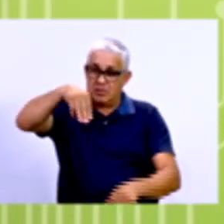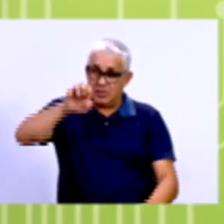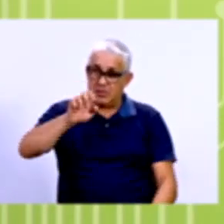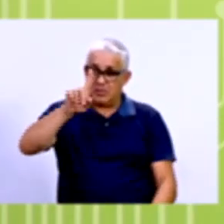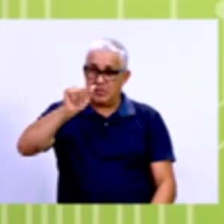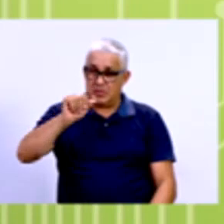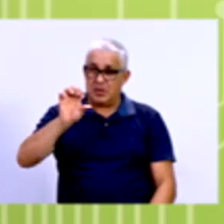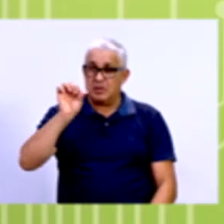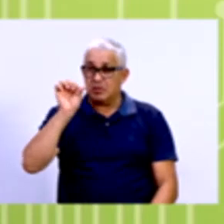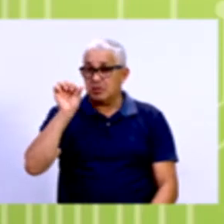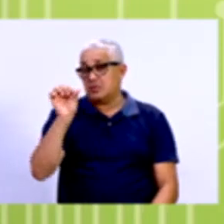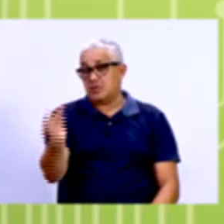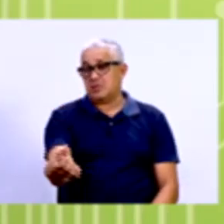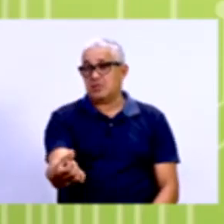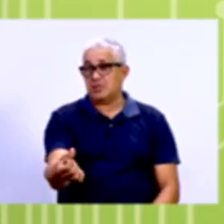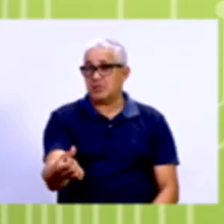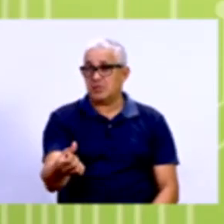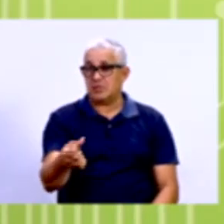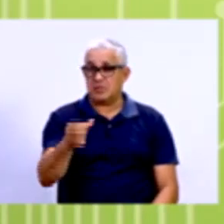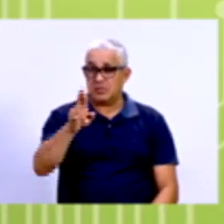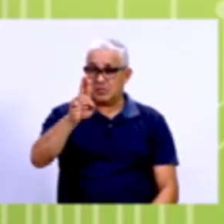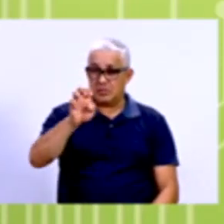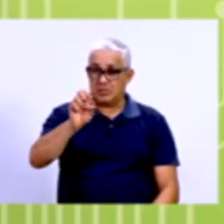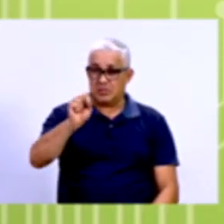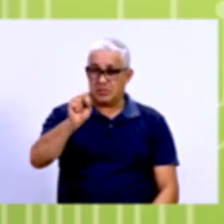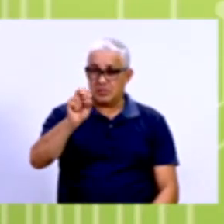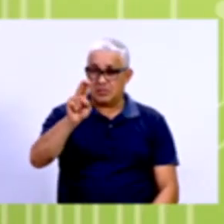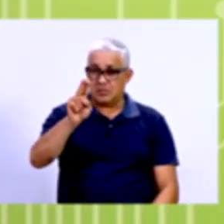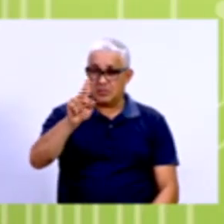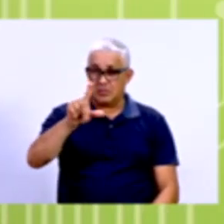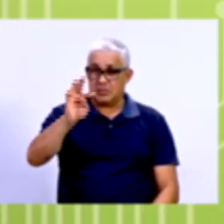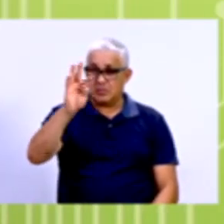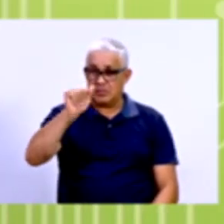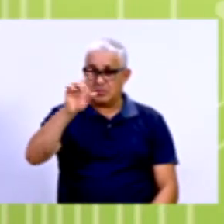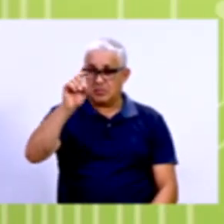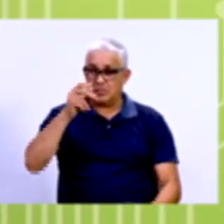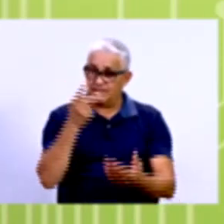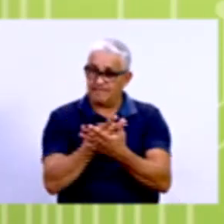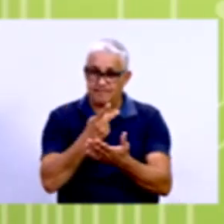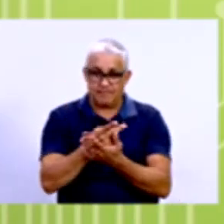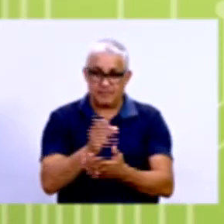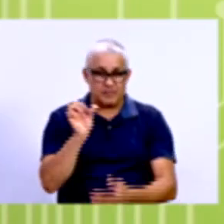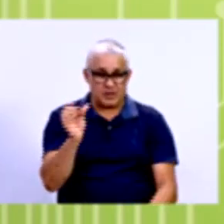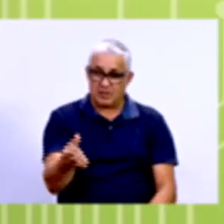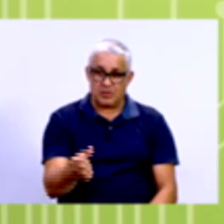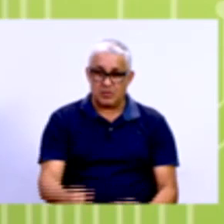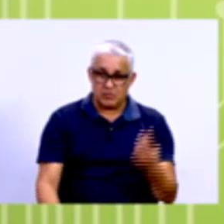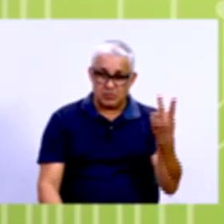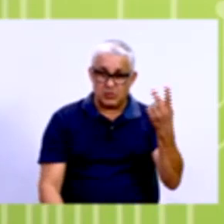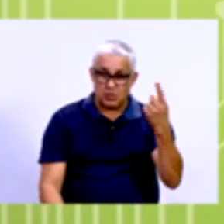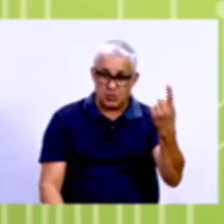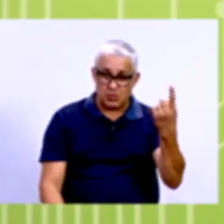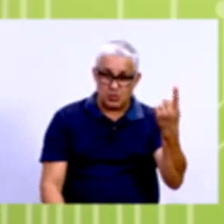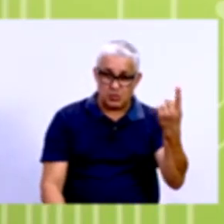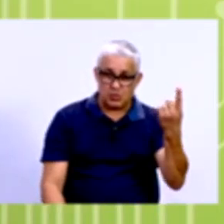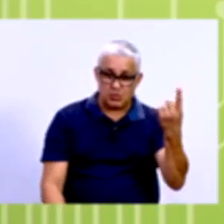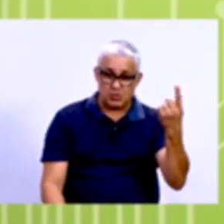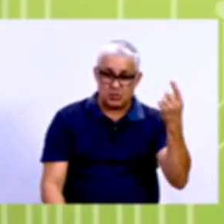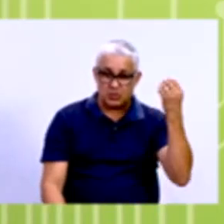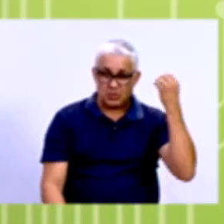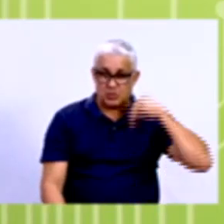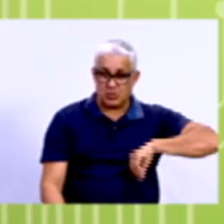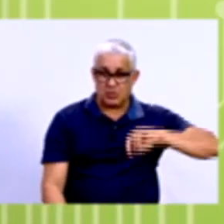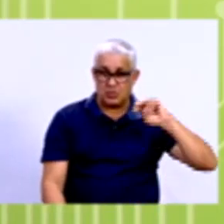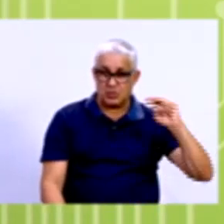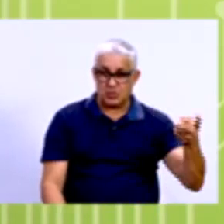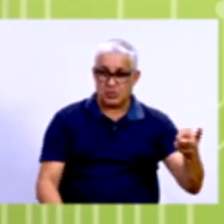que o nosso resultado está errado, porque a média não é 6.000, né? Se tem um ganhando 2.000 e outro ganhando 10.000. Então, por isso